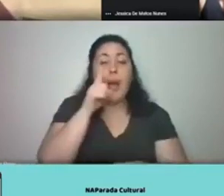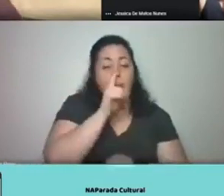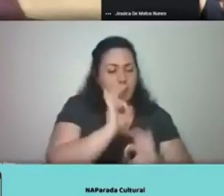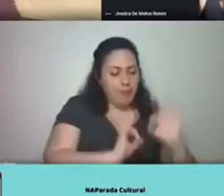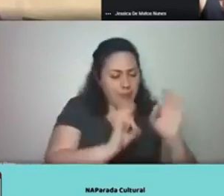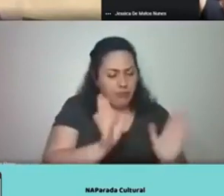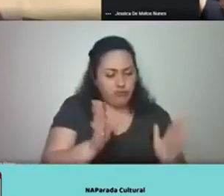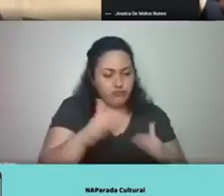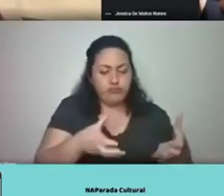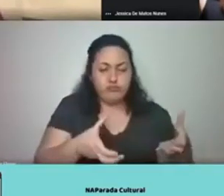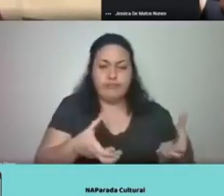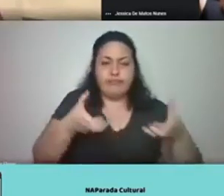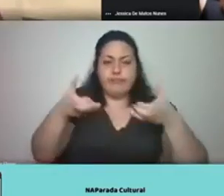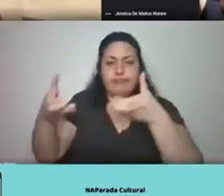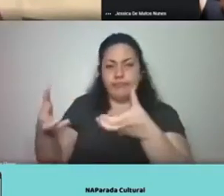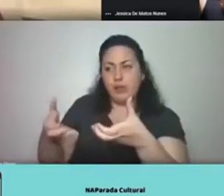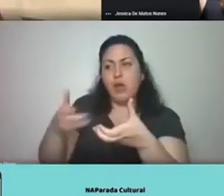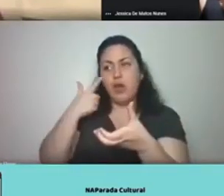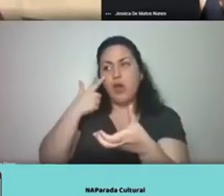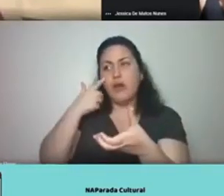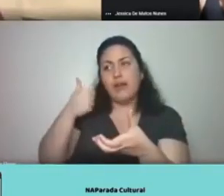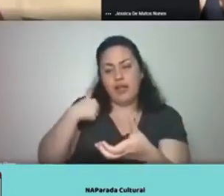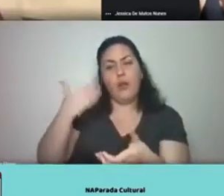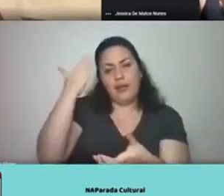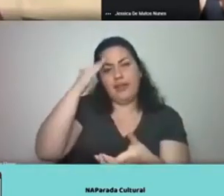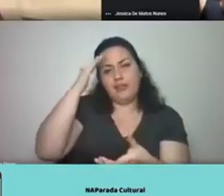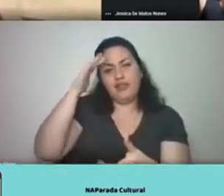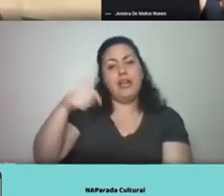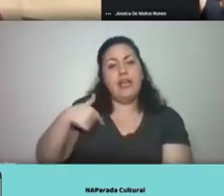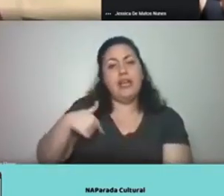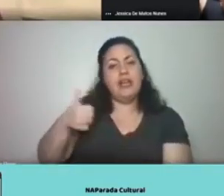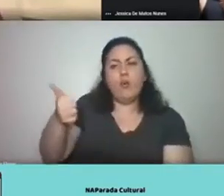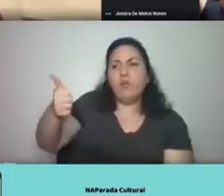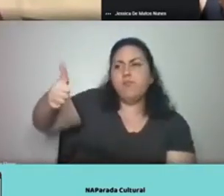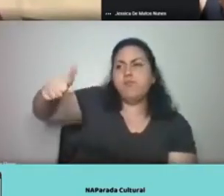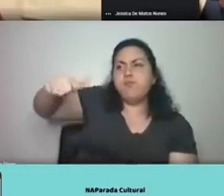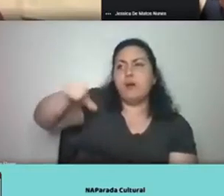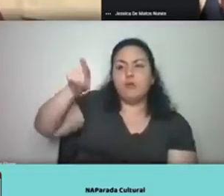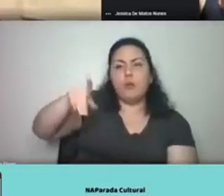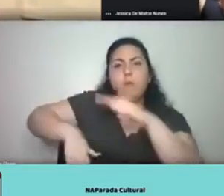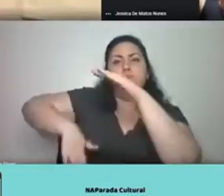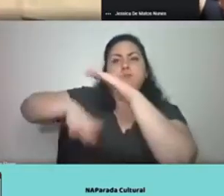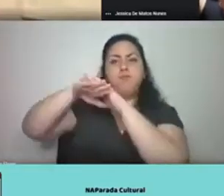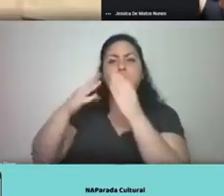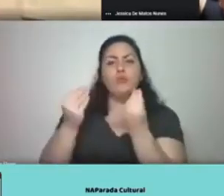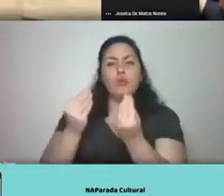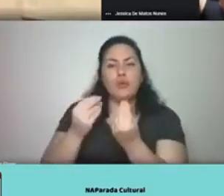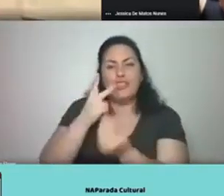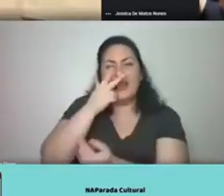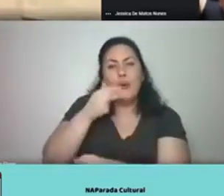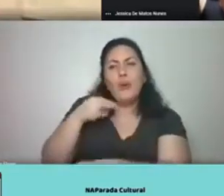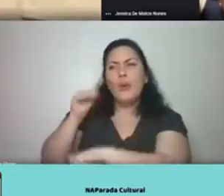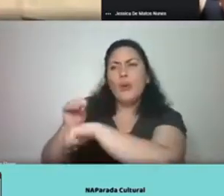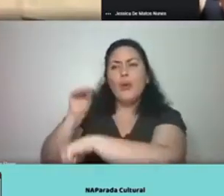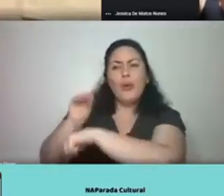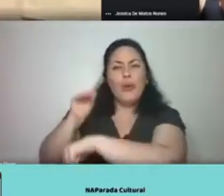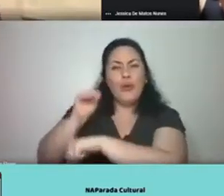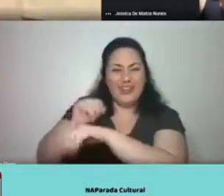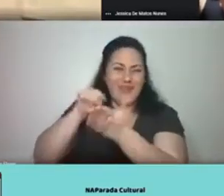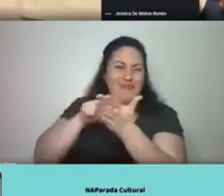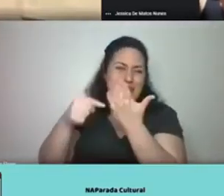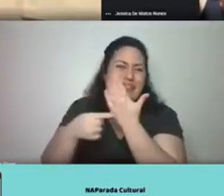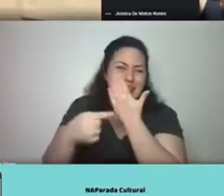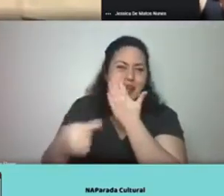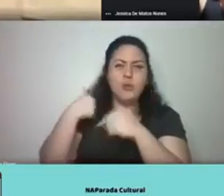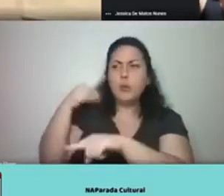né? E tá aqui, né? Eu entendi que eu estava te regando demais. Então, acontecem